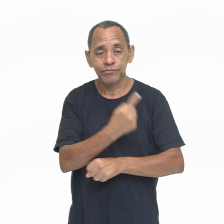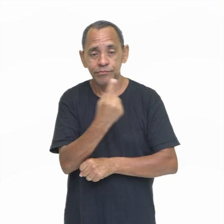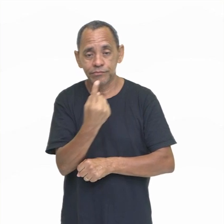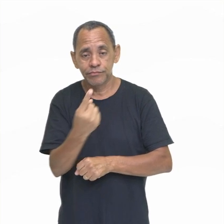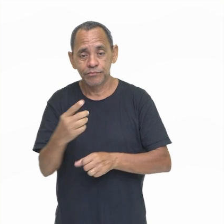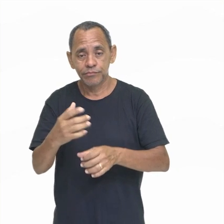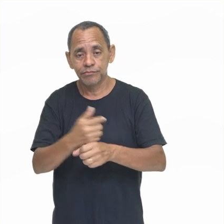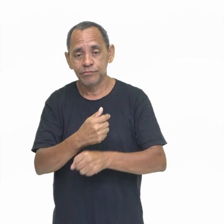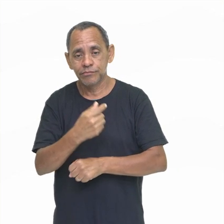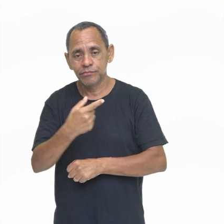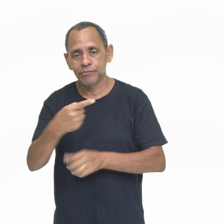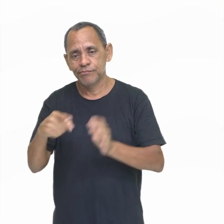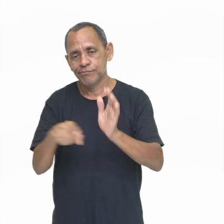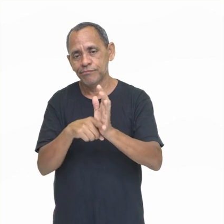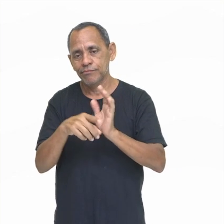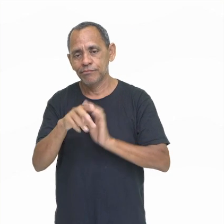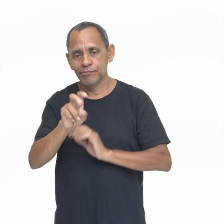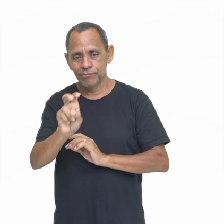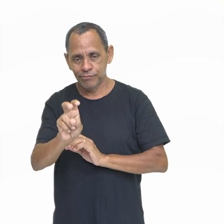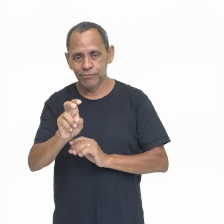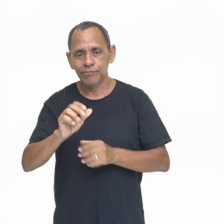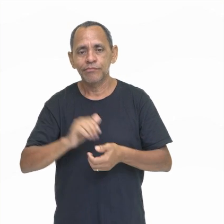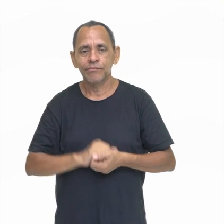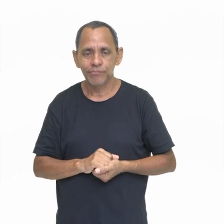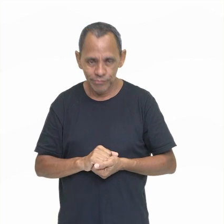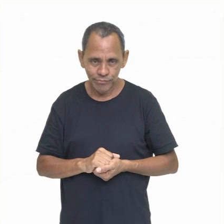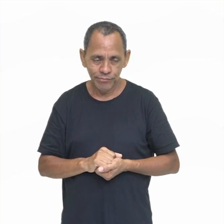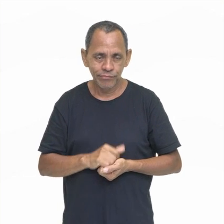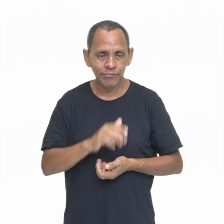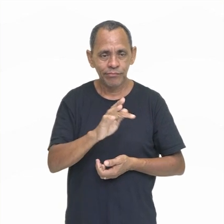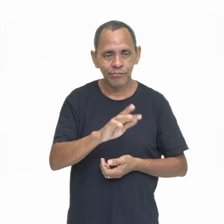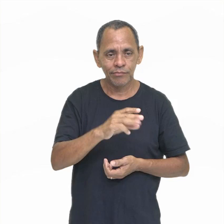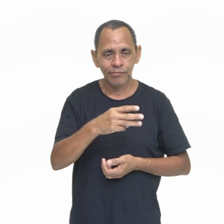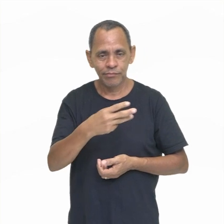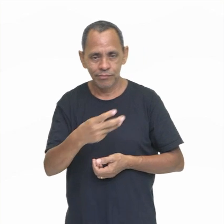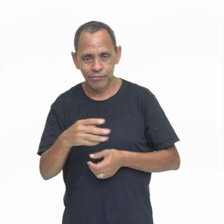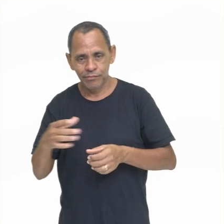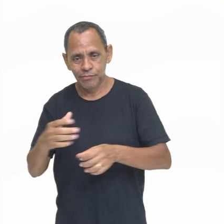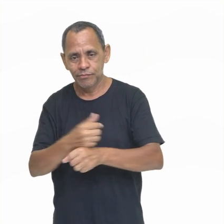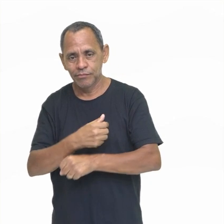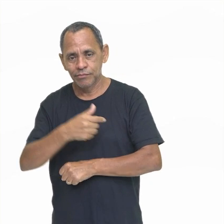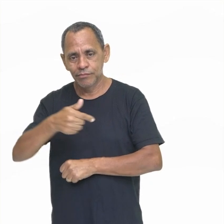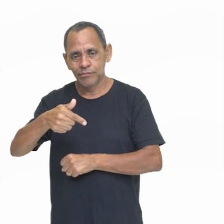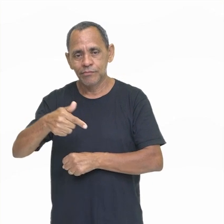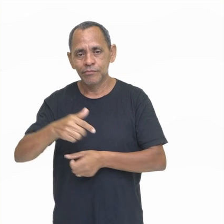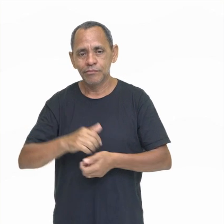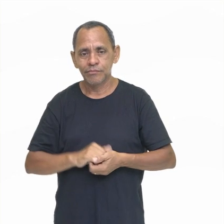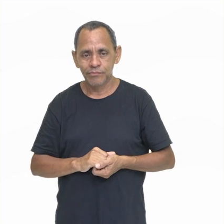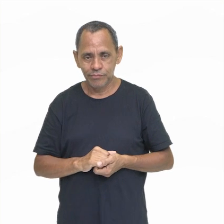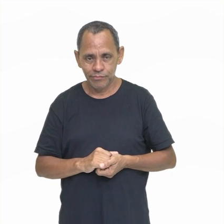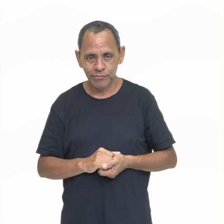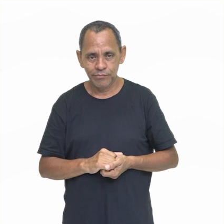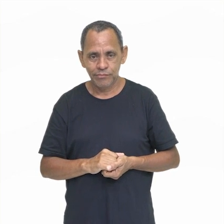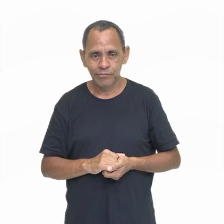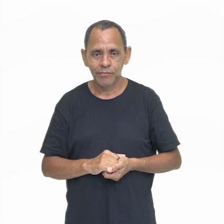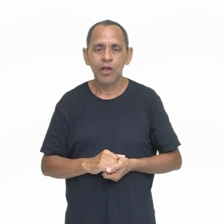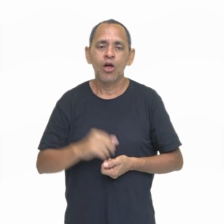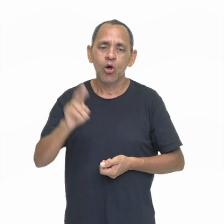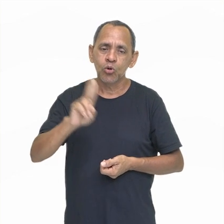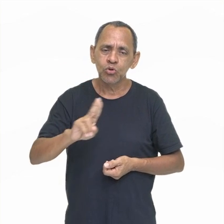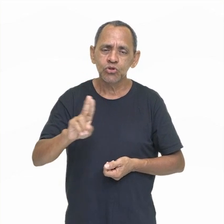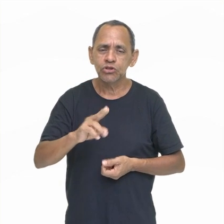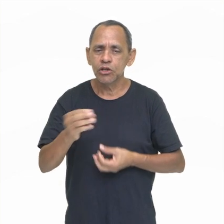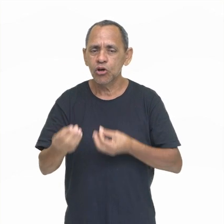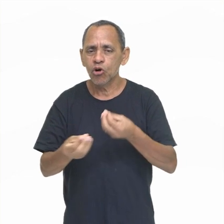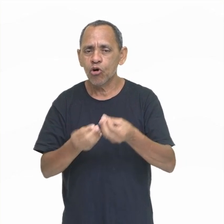-5 e o f de3 = 7 tá para solucionar isso a gente vai utilizar